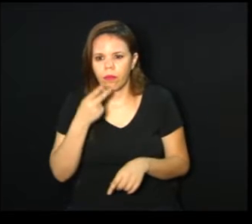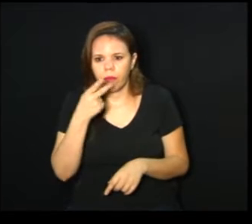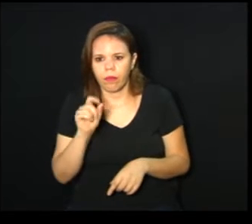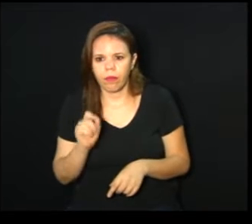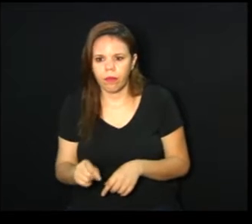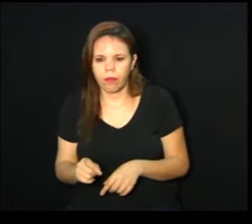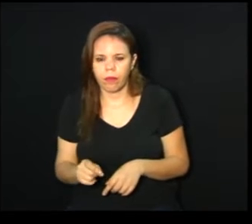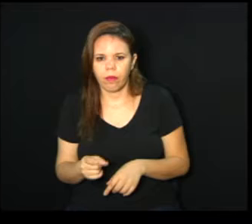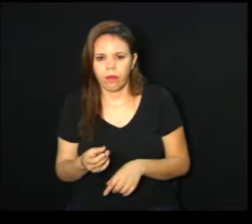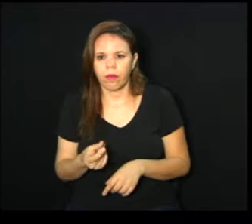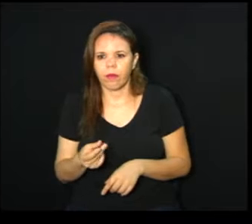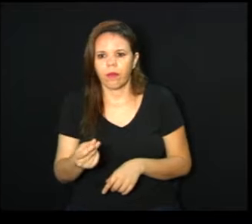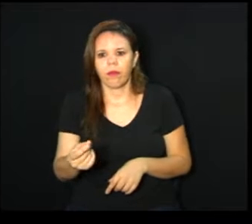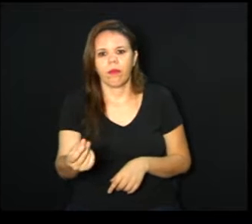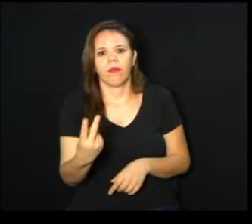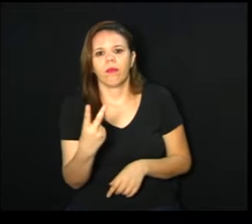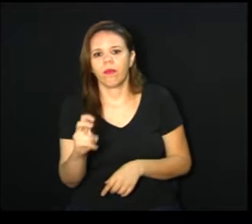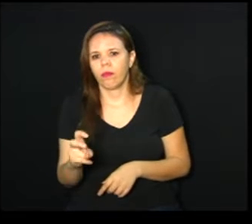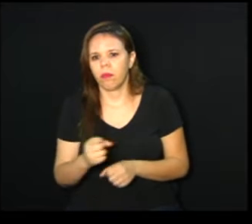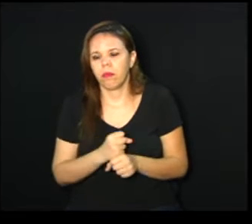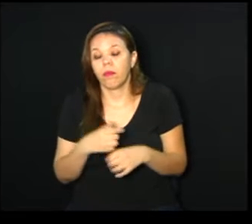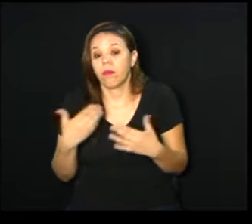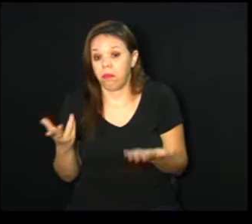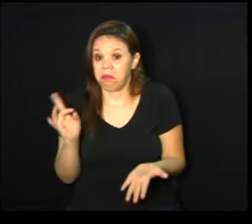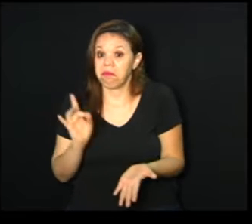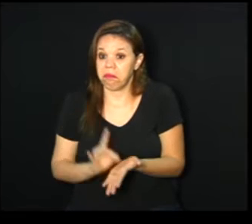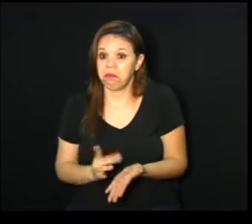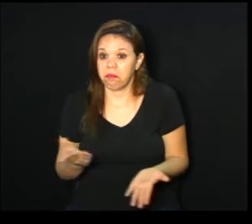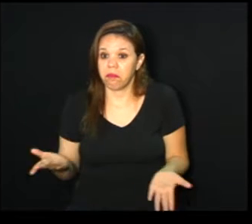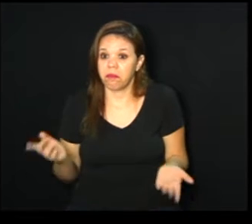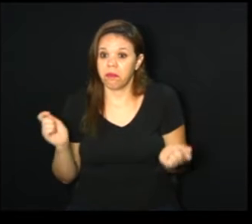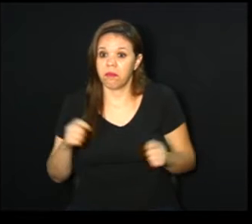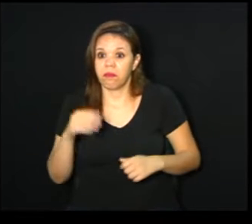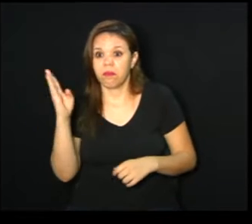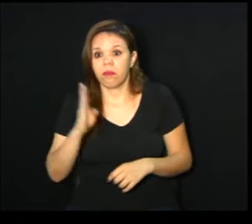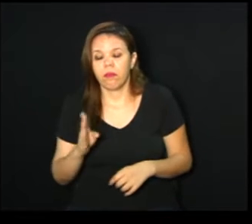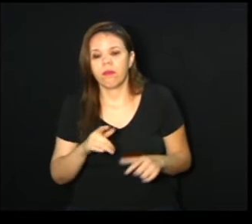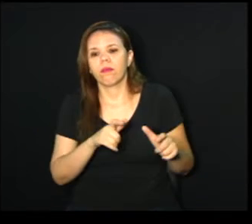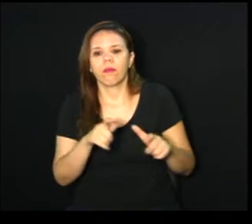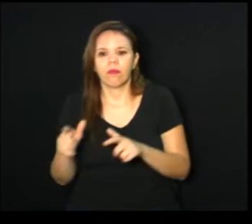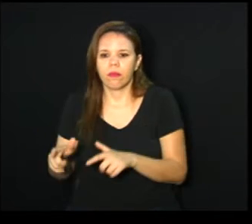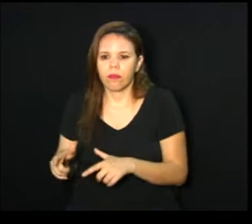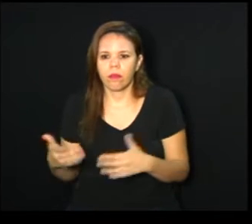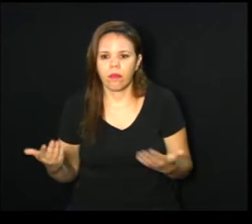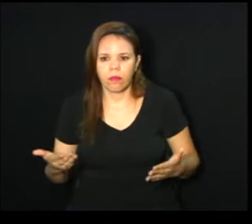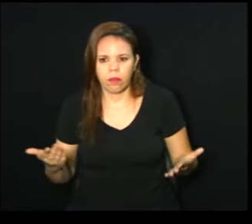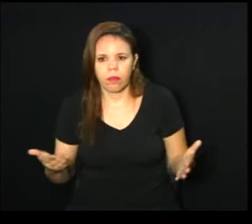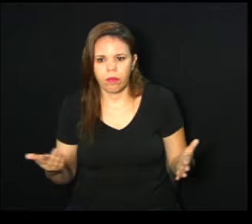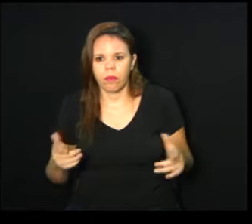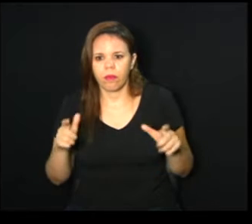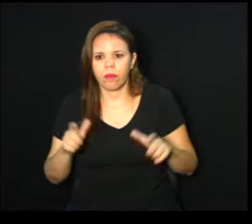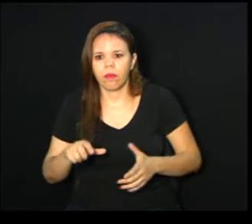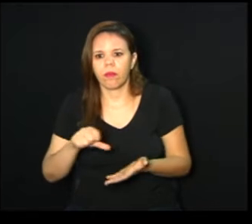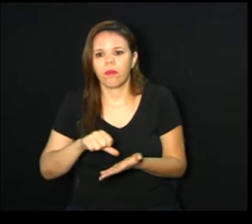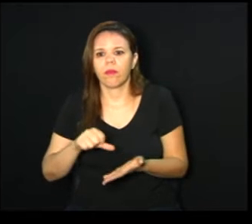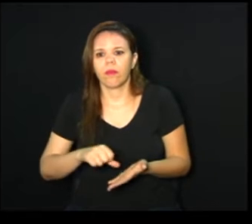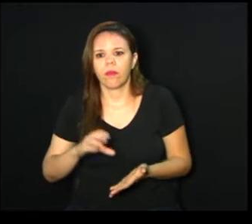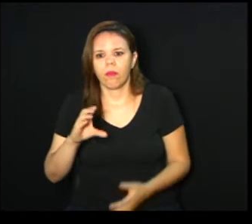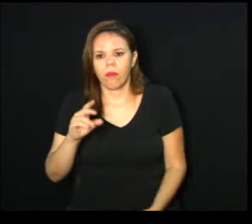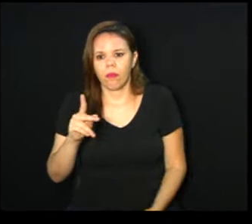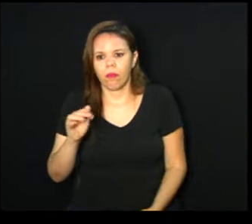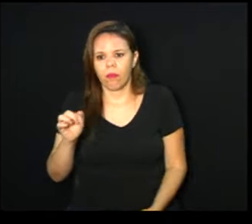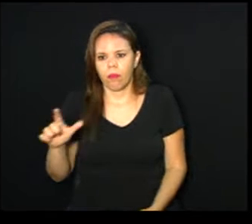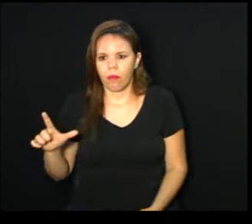eles duram 25 anos. Mas será que duram mesmo nas condições do Brasil, dos locais? Hoje, com o Tanquinho, a CPFL tem